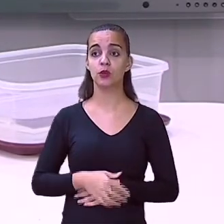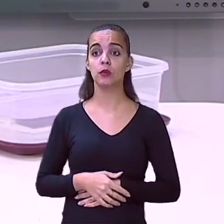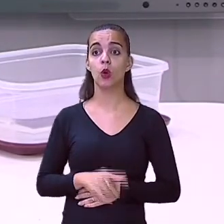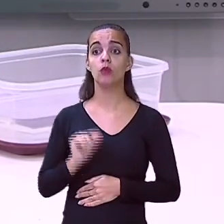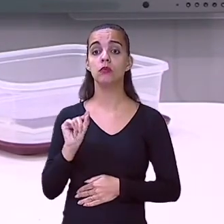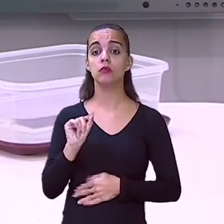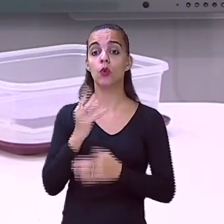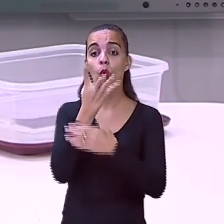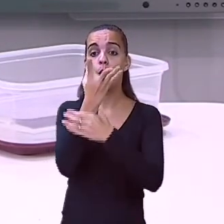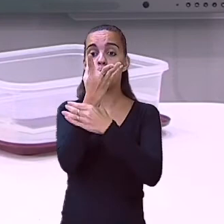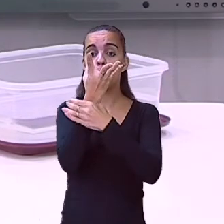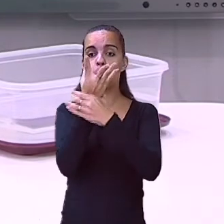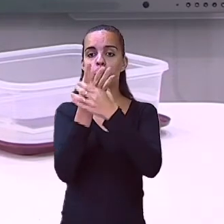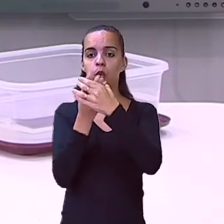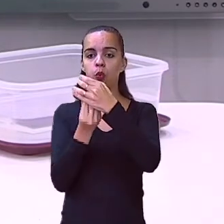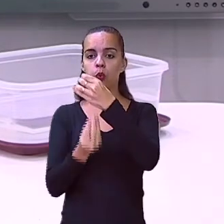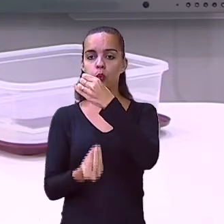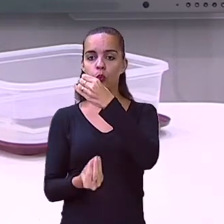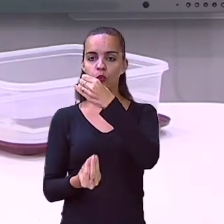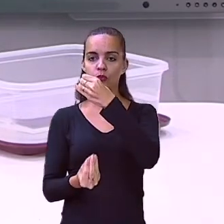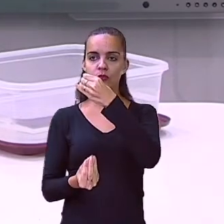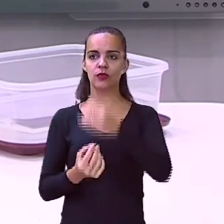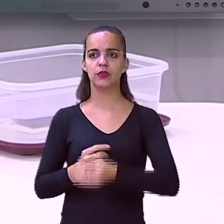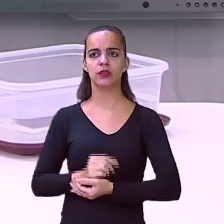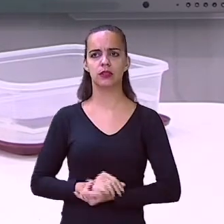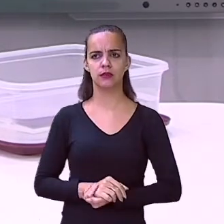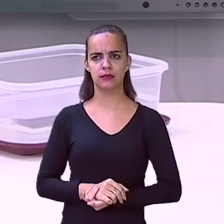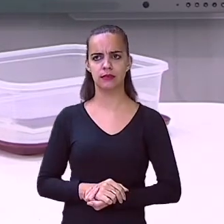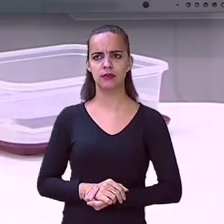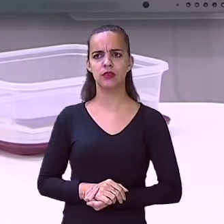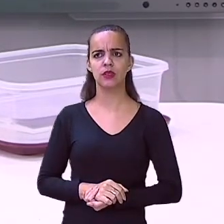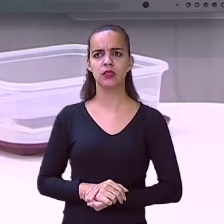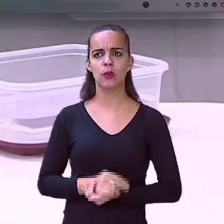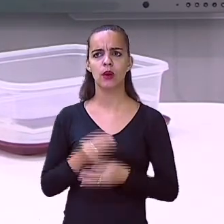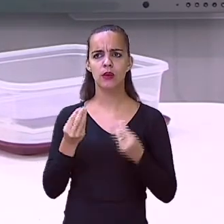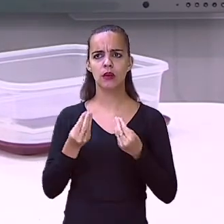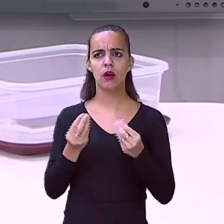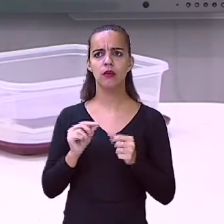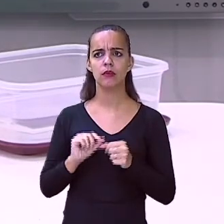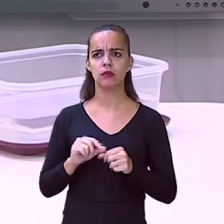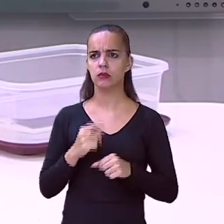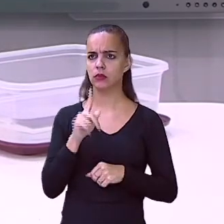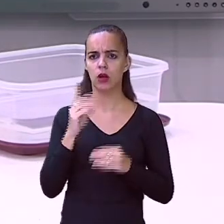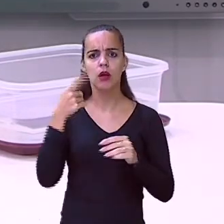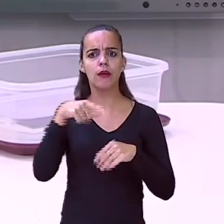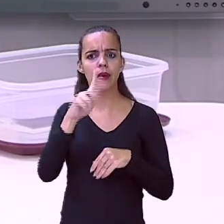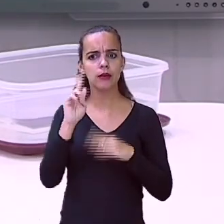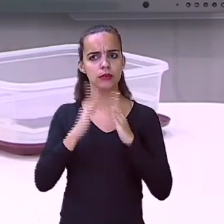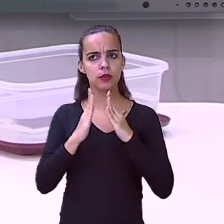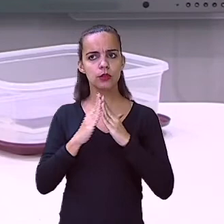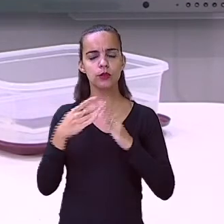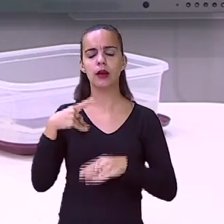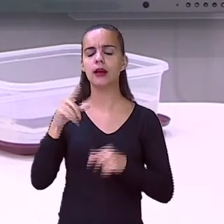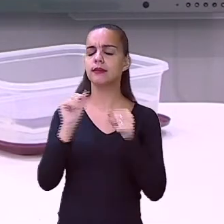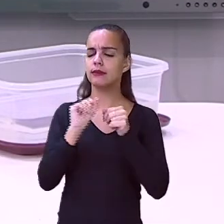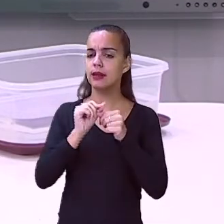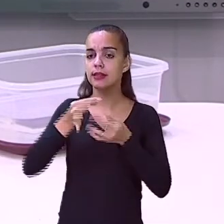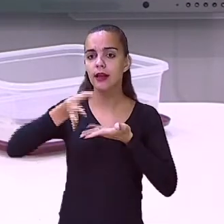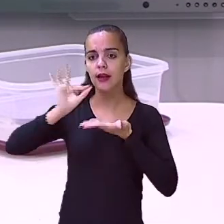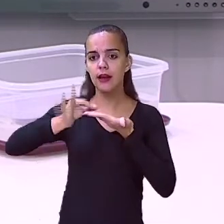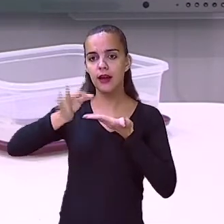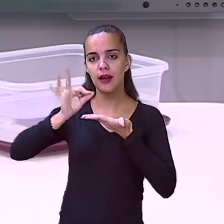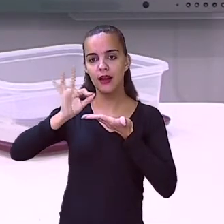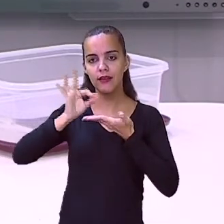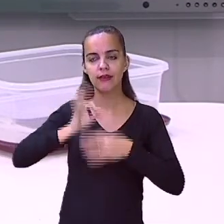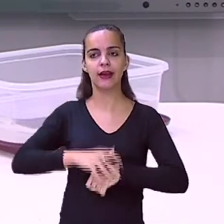algum. Filtração. Tranquilo. Filtração. Todos os dias você faz café aí na